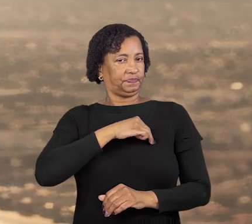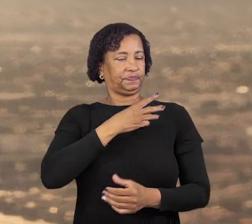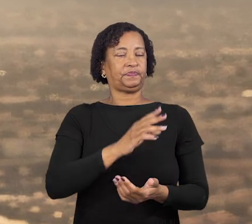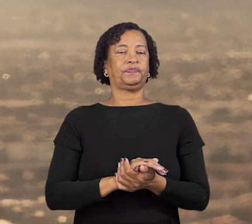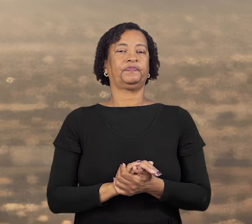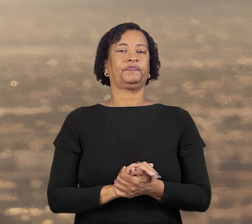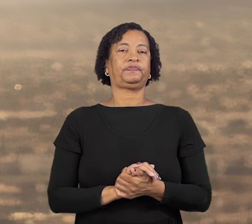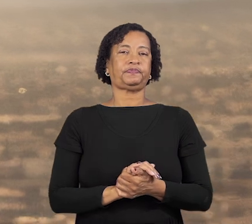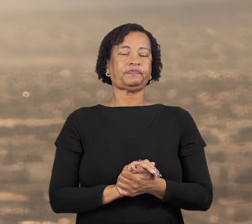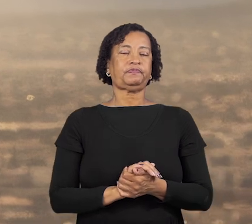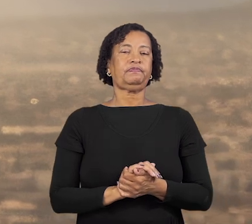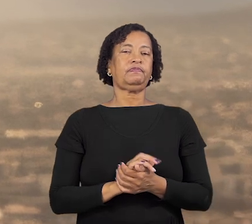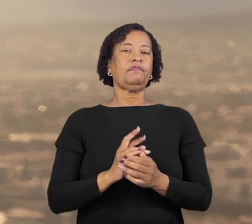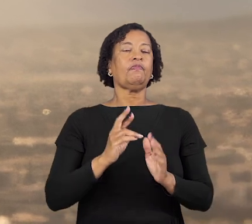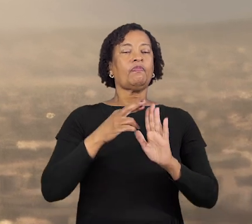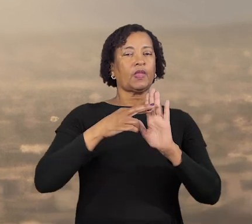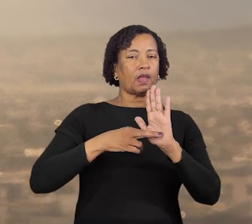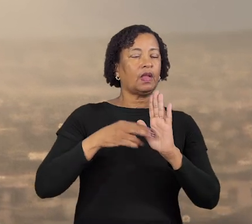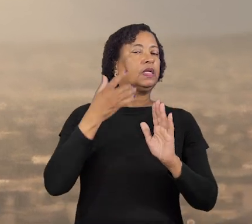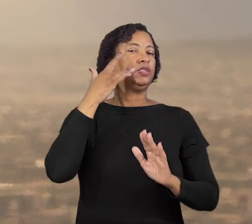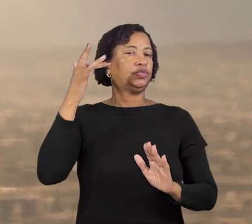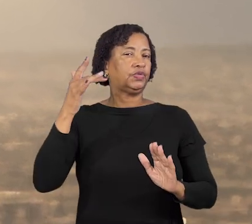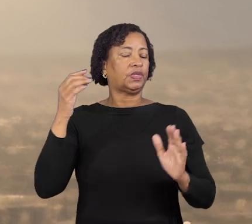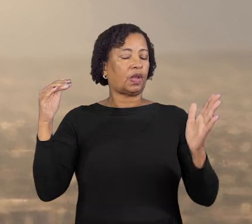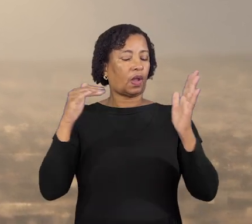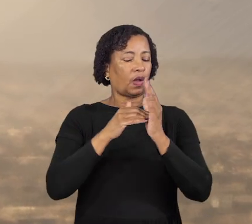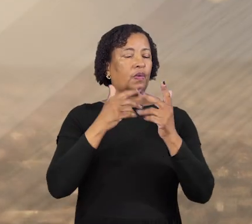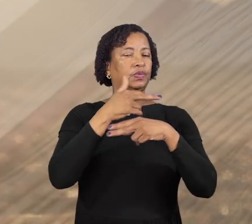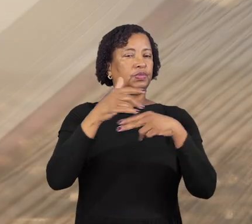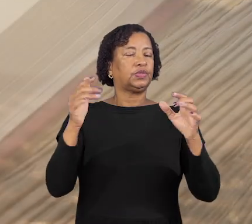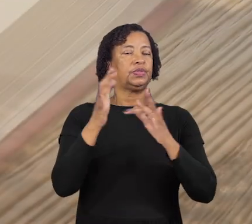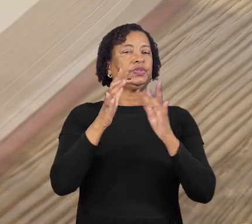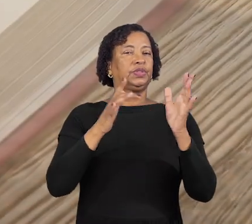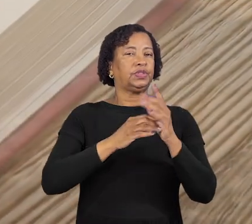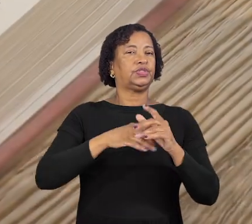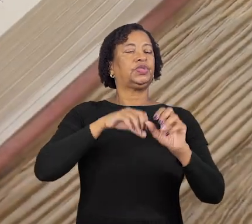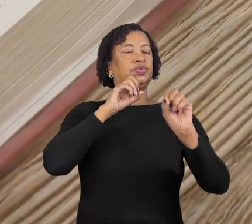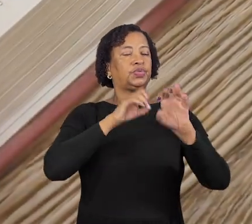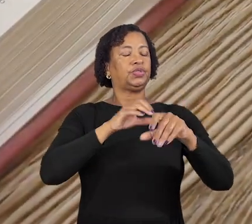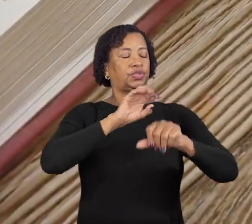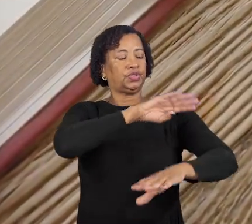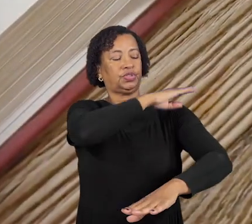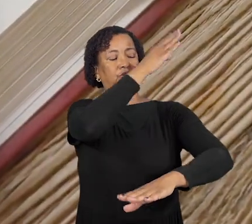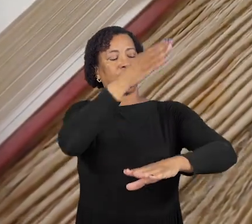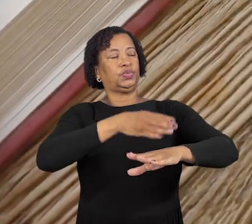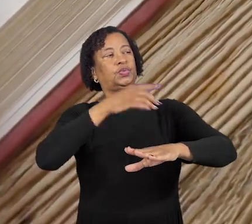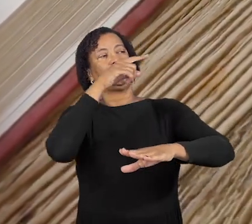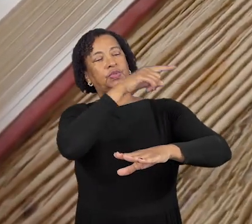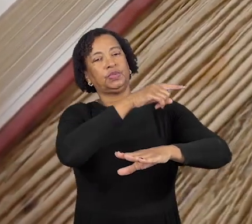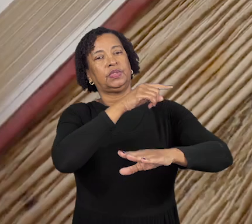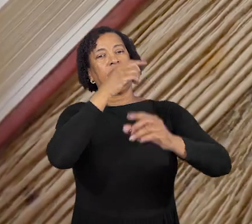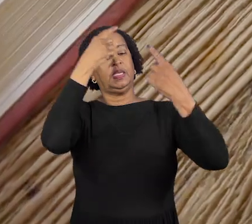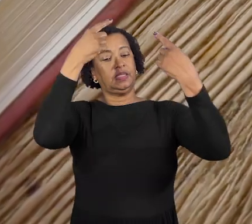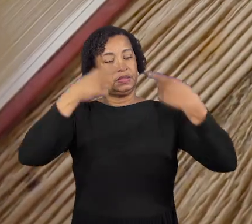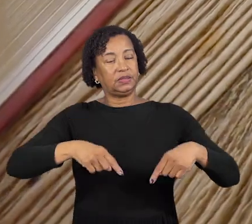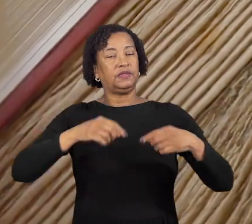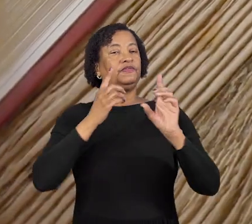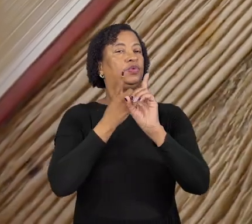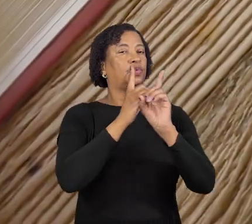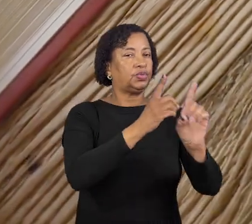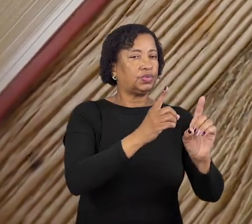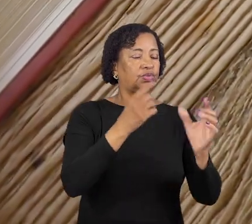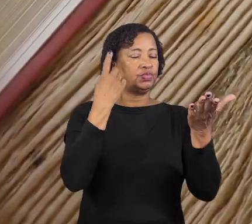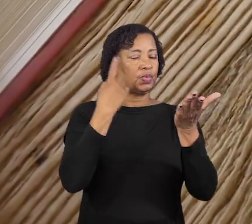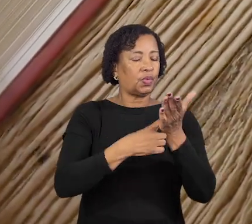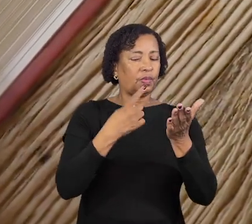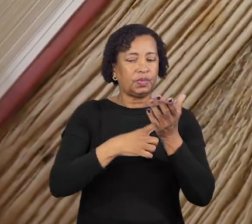As regras de ouro foram a última coisa que Jesus ensinou no topo da montanha. Ele desafiou seus discípulos a assumirem um compromisso de